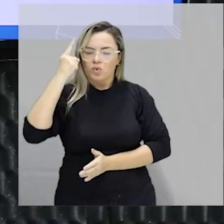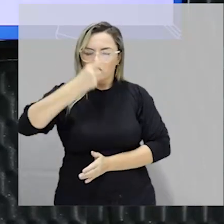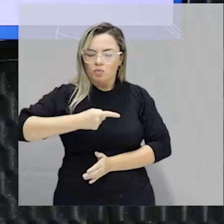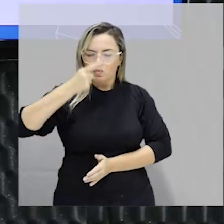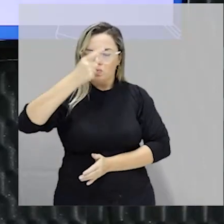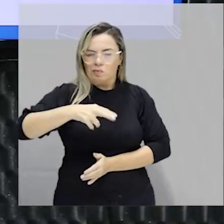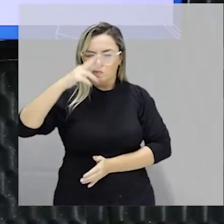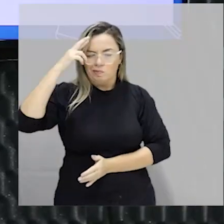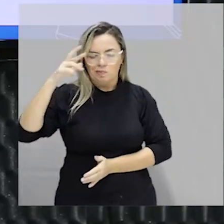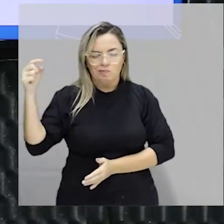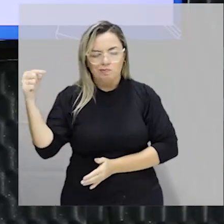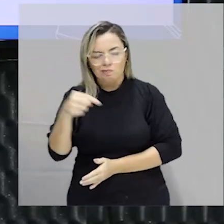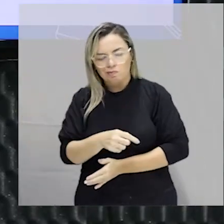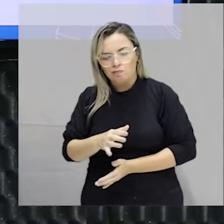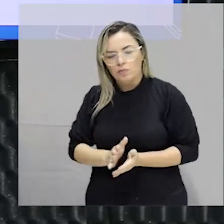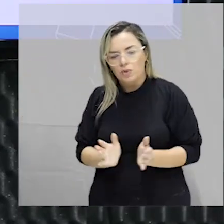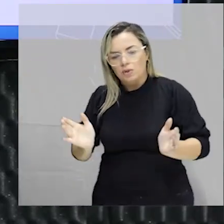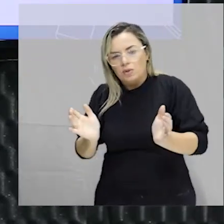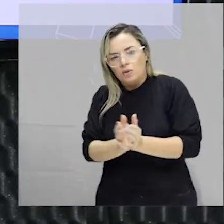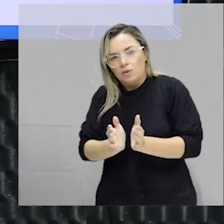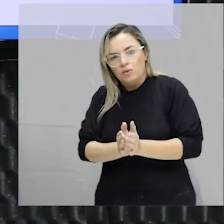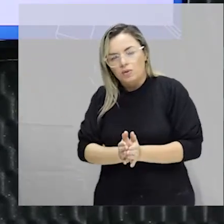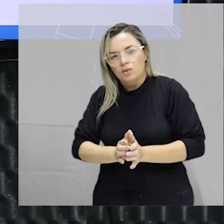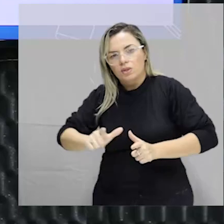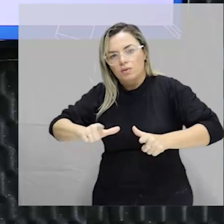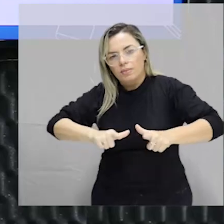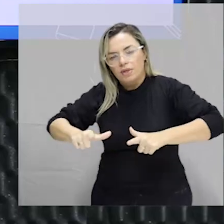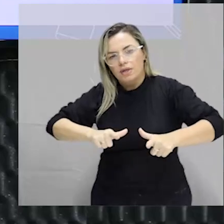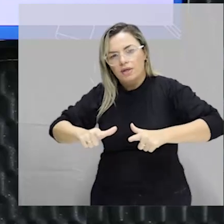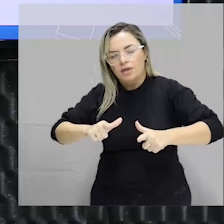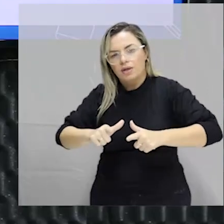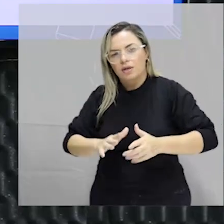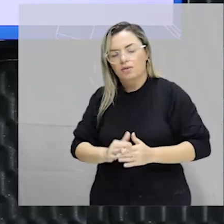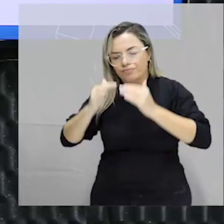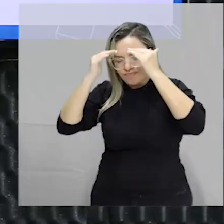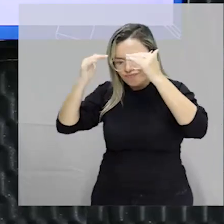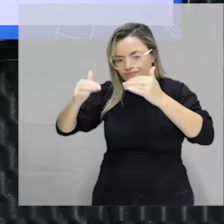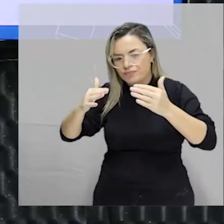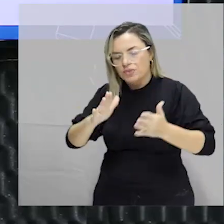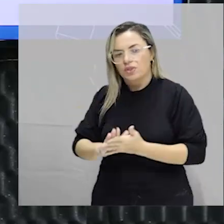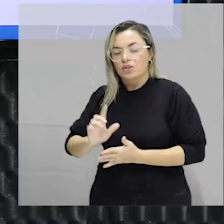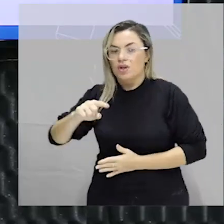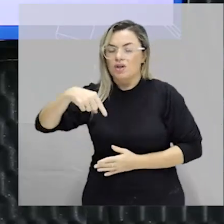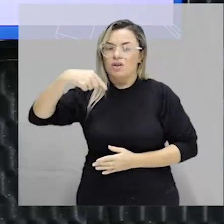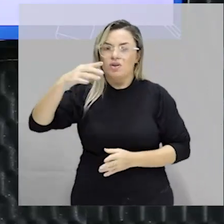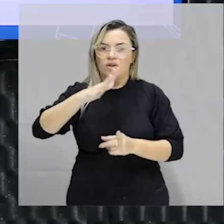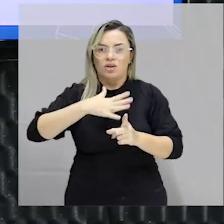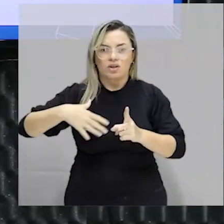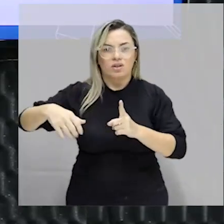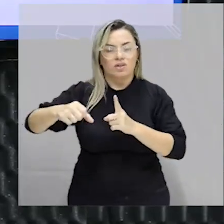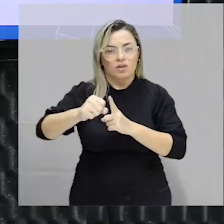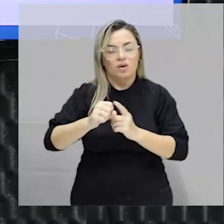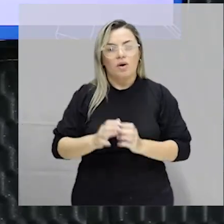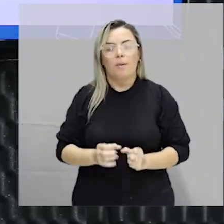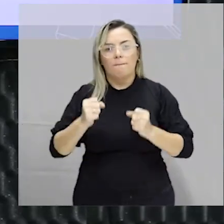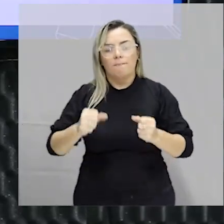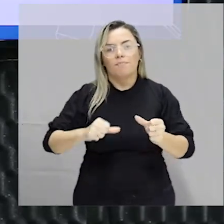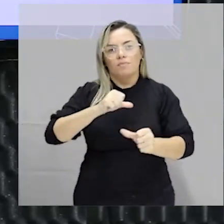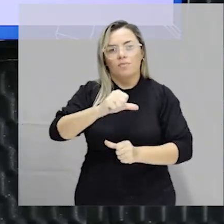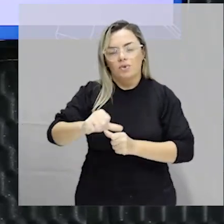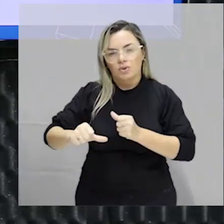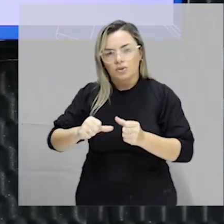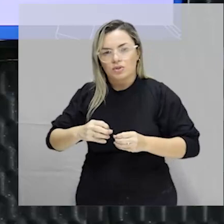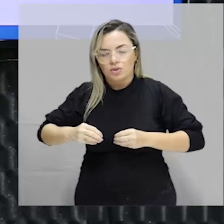e o proletariado, a classe trabalhadora, que é a classe dominada. Mas em outras sociedades, essas classes mudam. Por exemplo, no